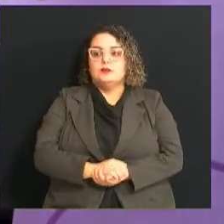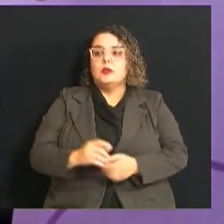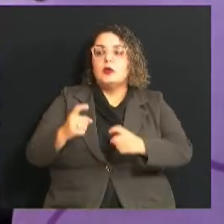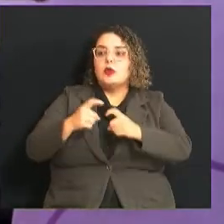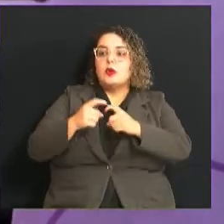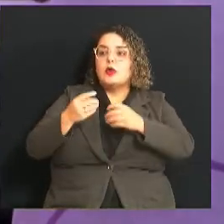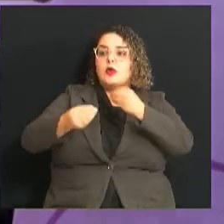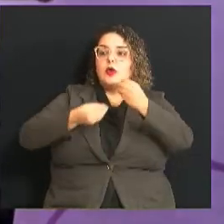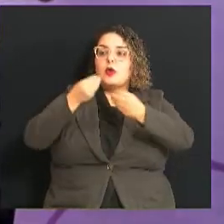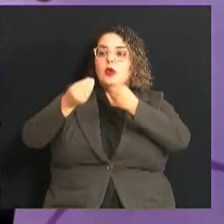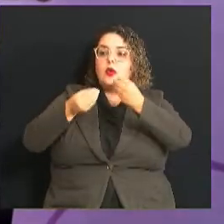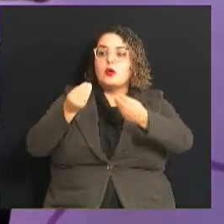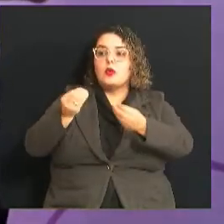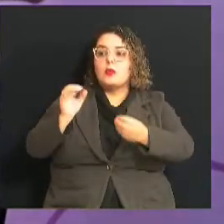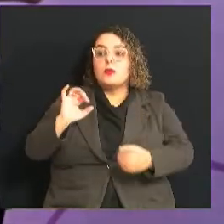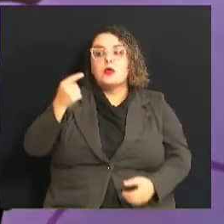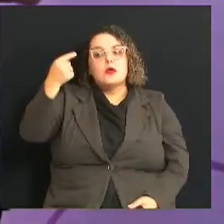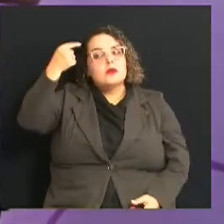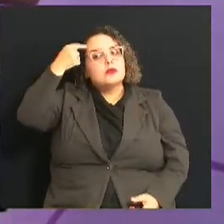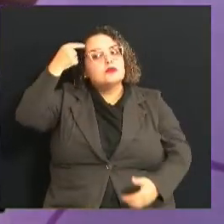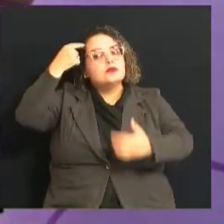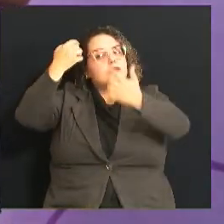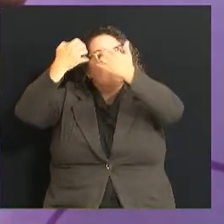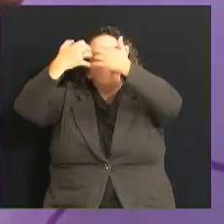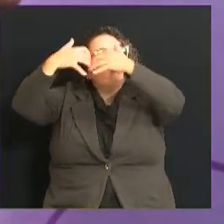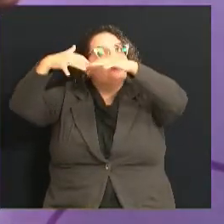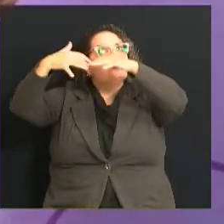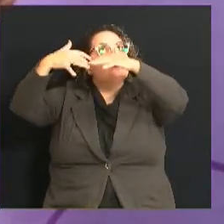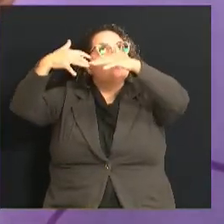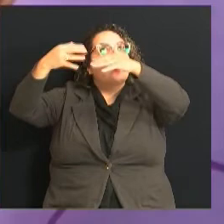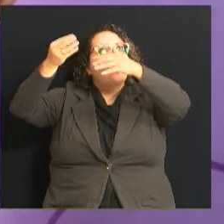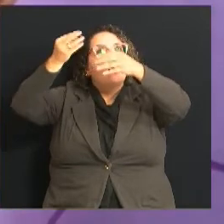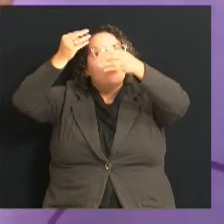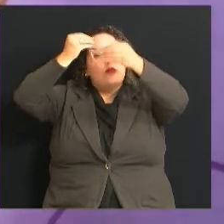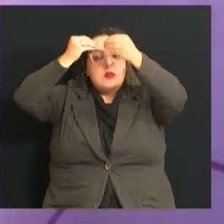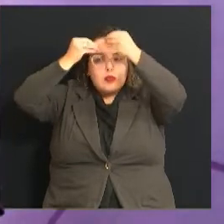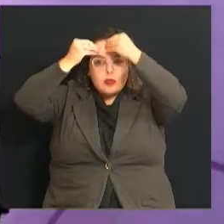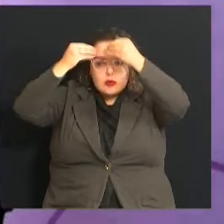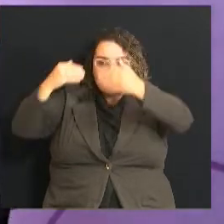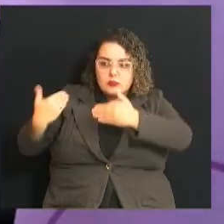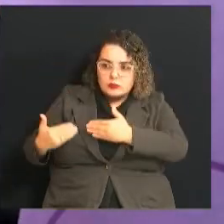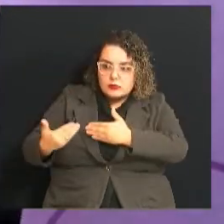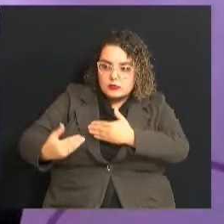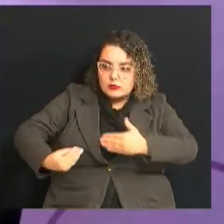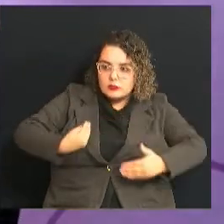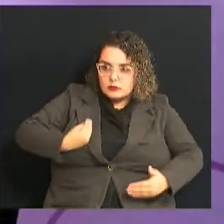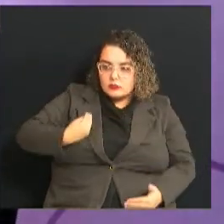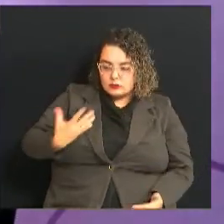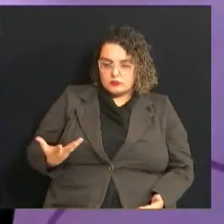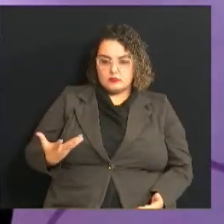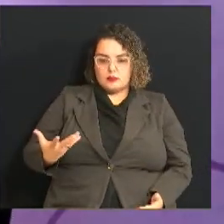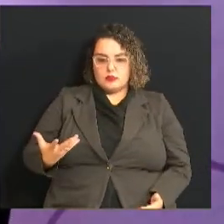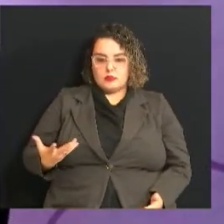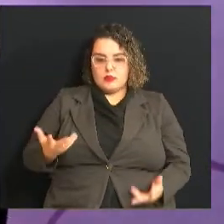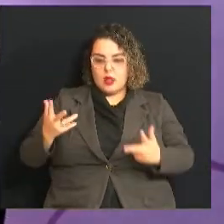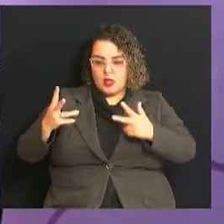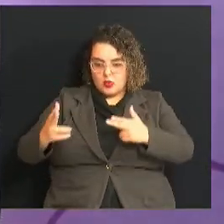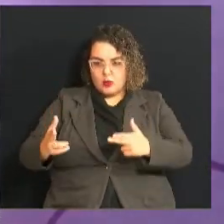funciona aí o nosso cérebro, o nosso armazenamento ao longo da vida? é o mesmo quando tem